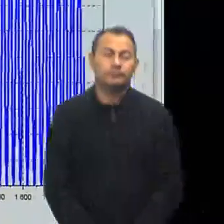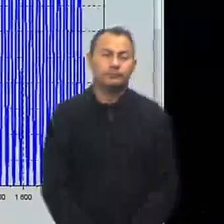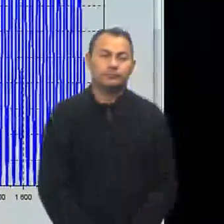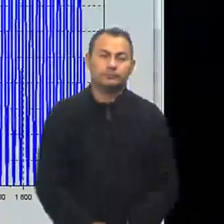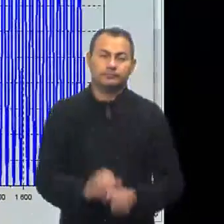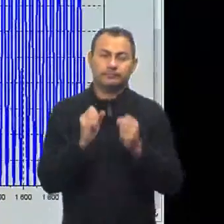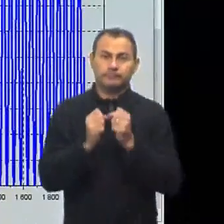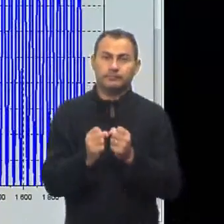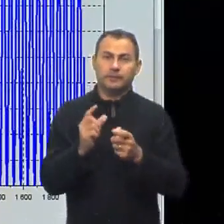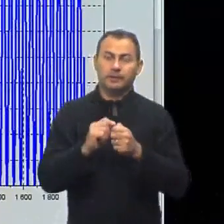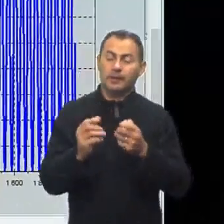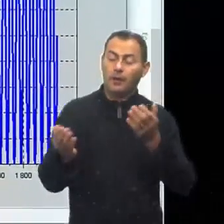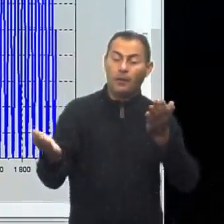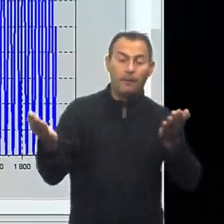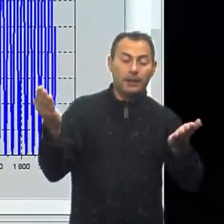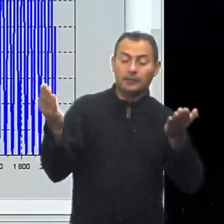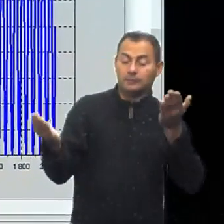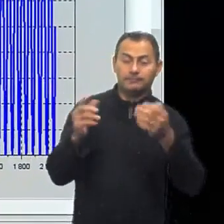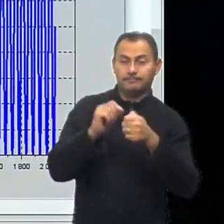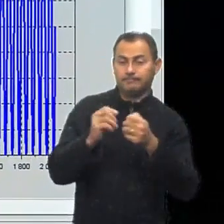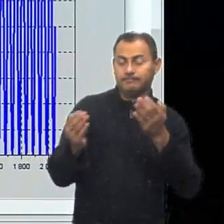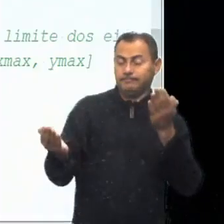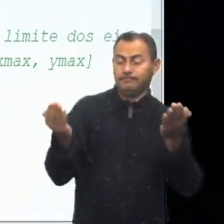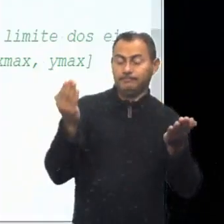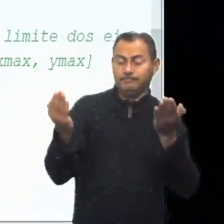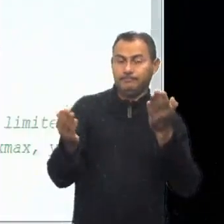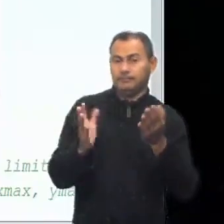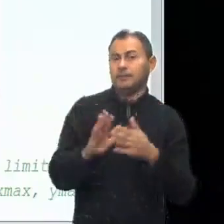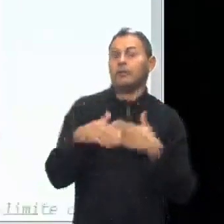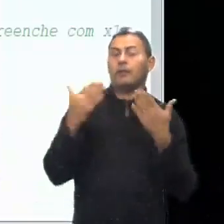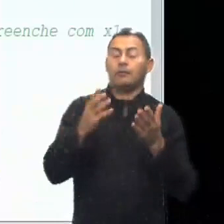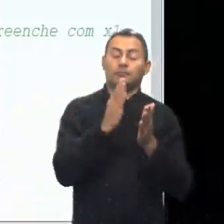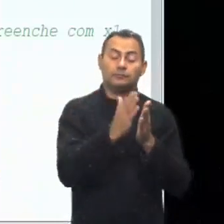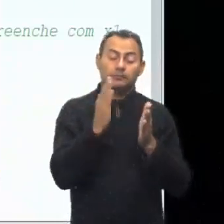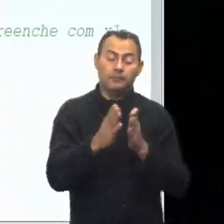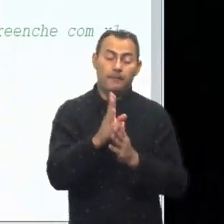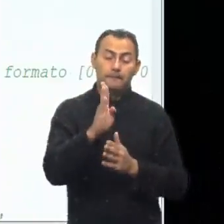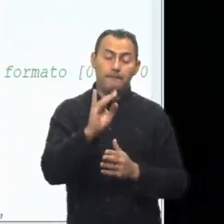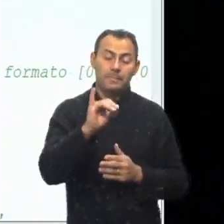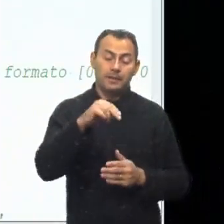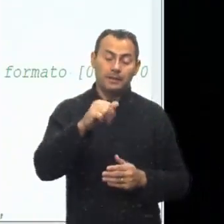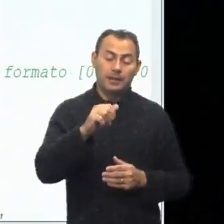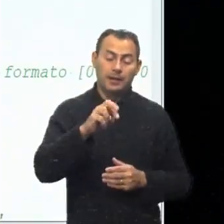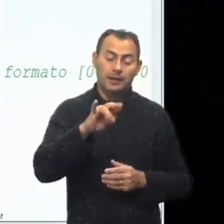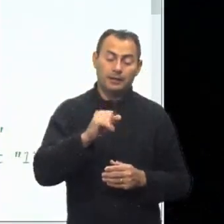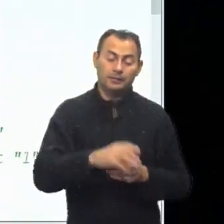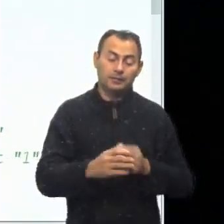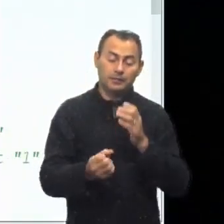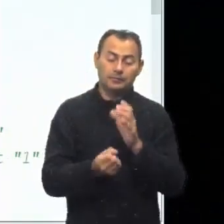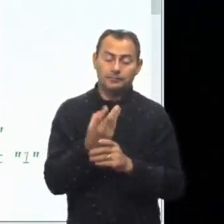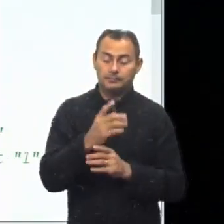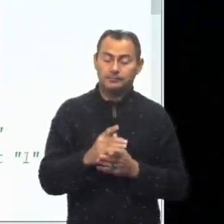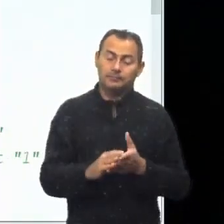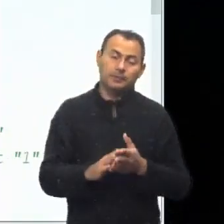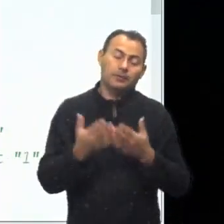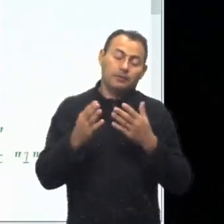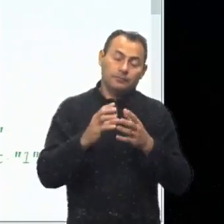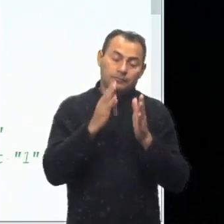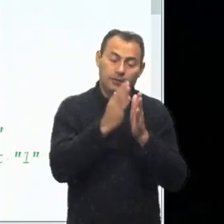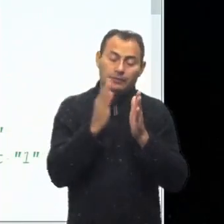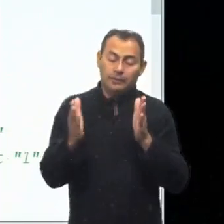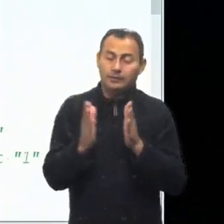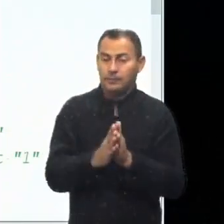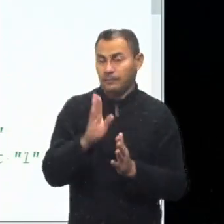Você pode comparar qual que foi a sequência binária que a gente criou. Sequência binária